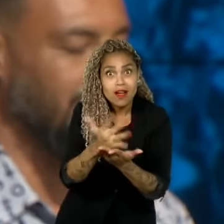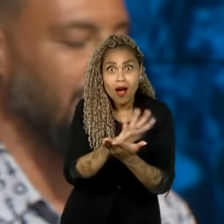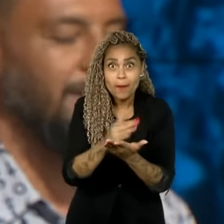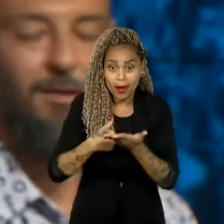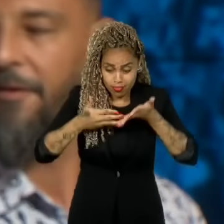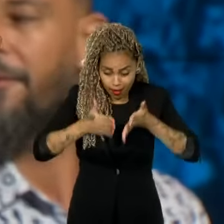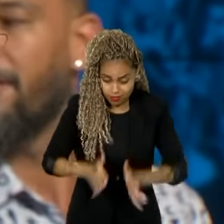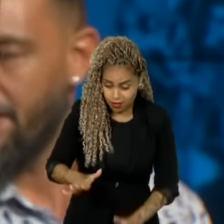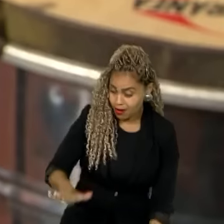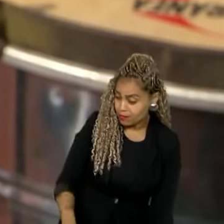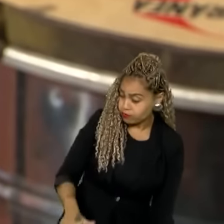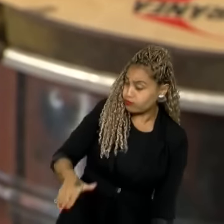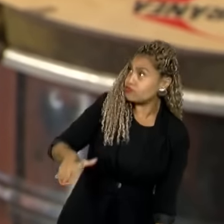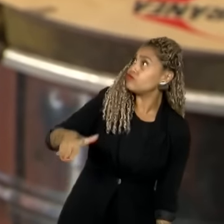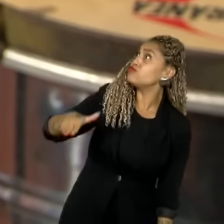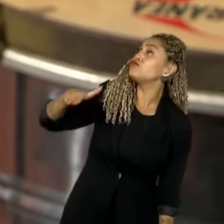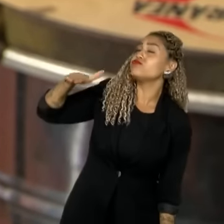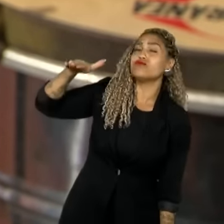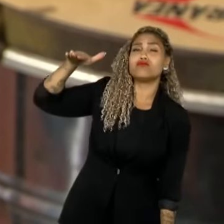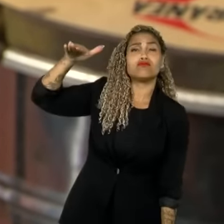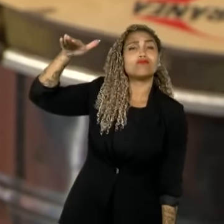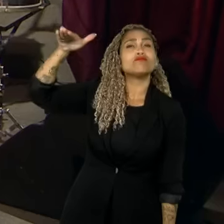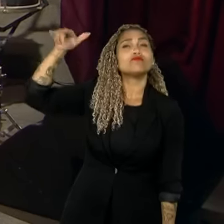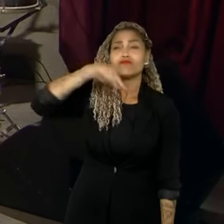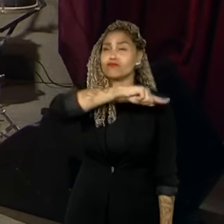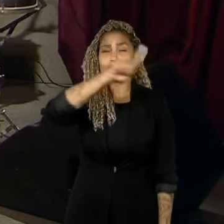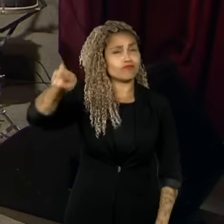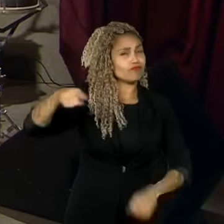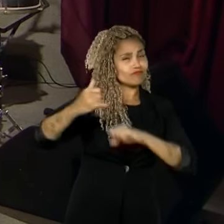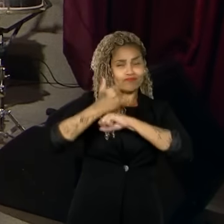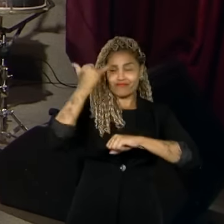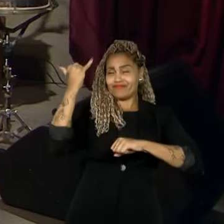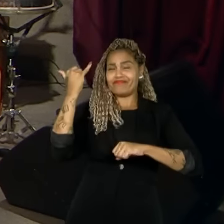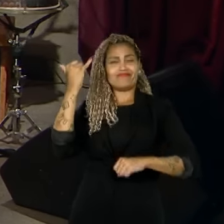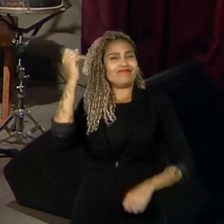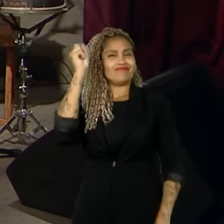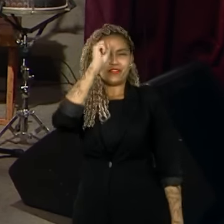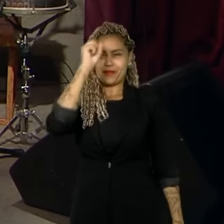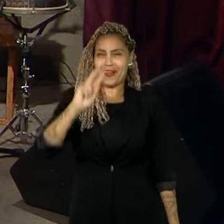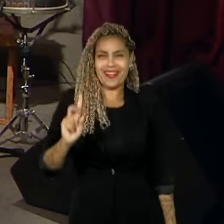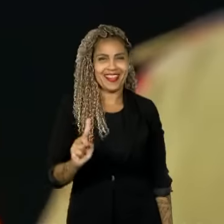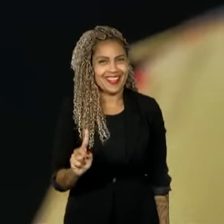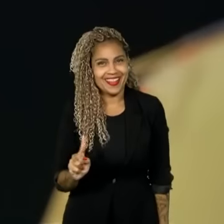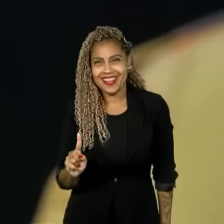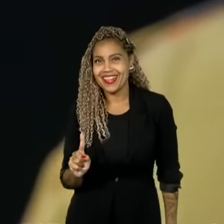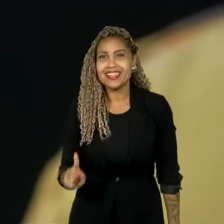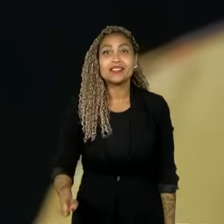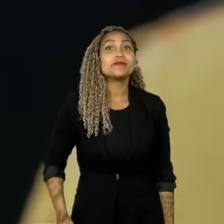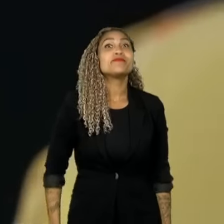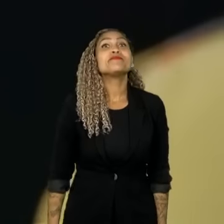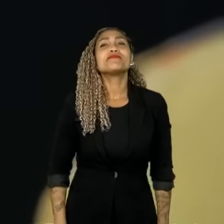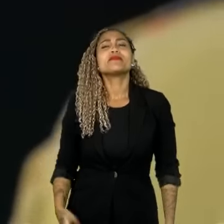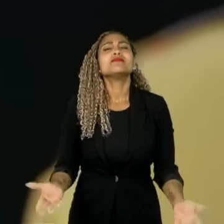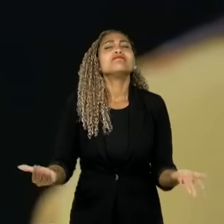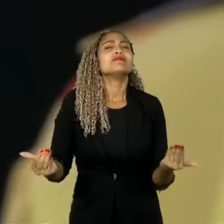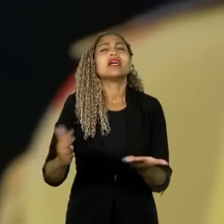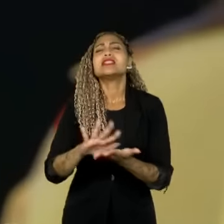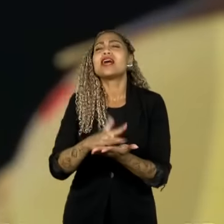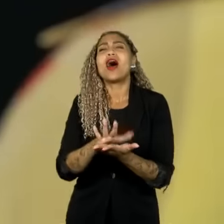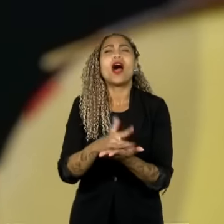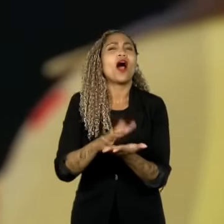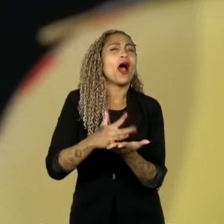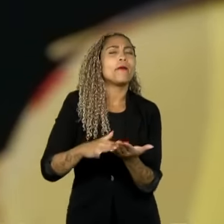me criei, me converti, ninguém vai tombar a minha bandeira. Olhe no samba que eu caio, balanço